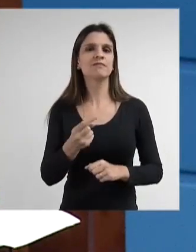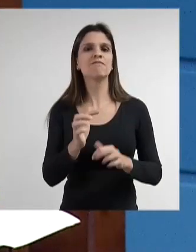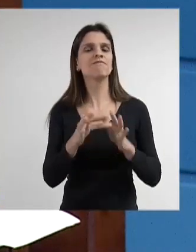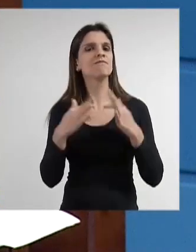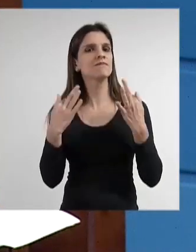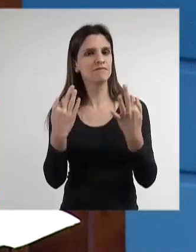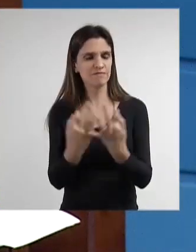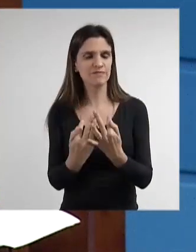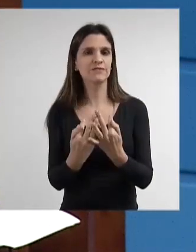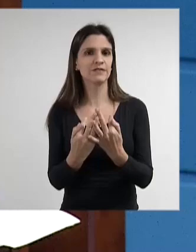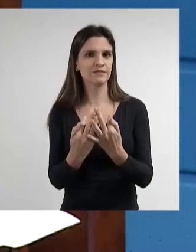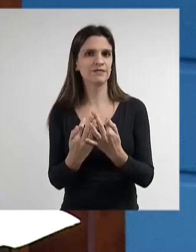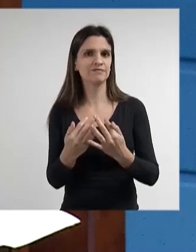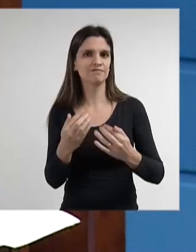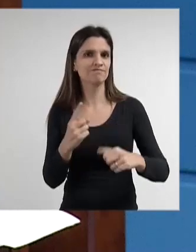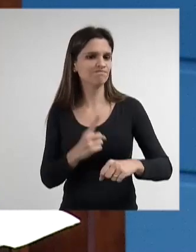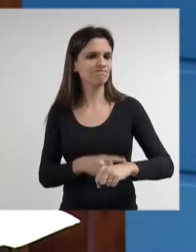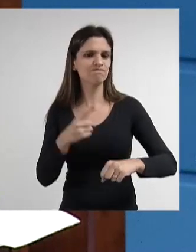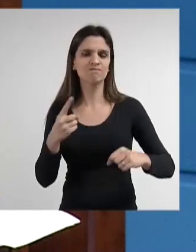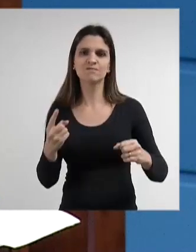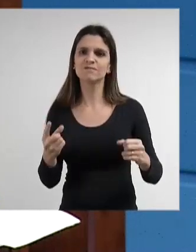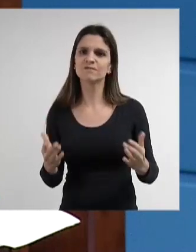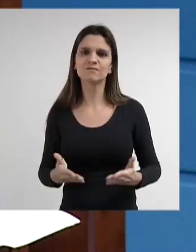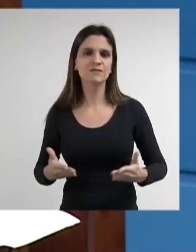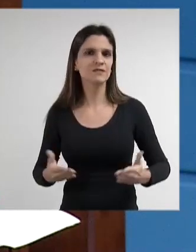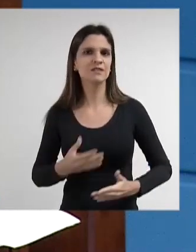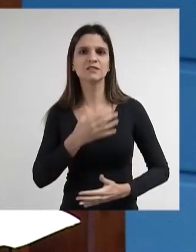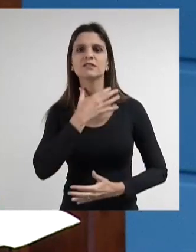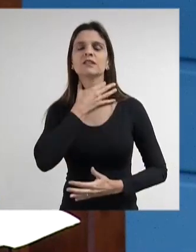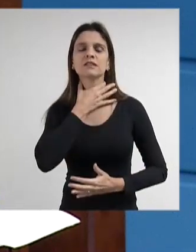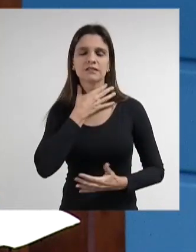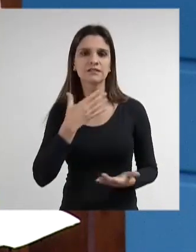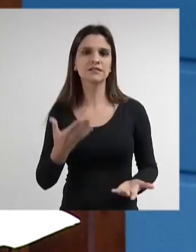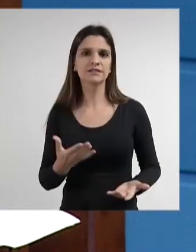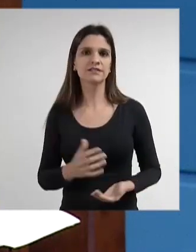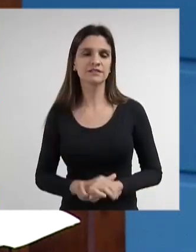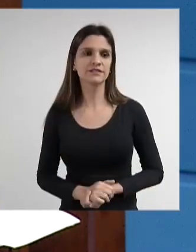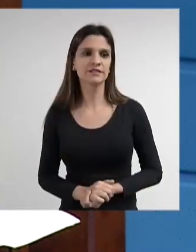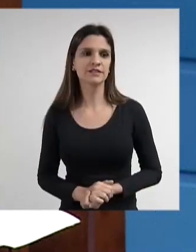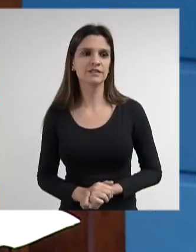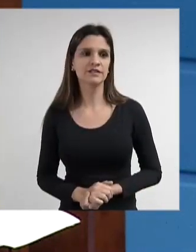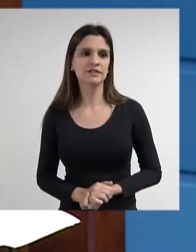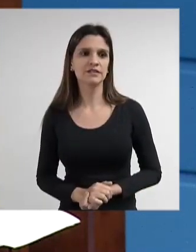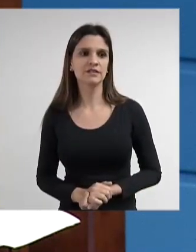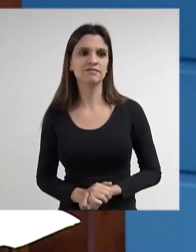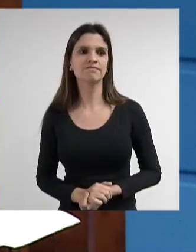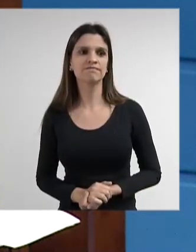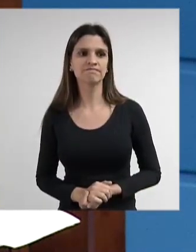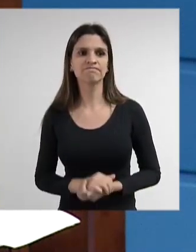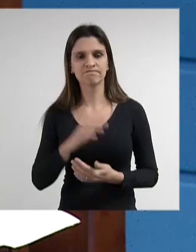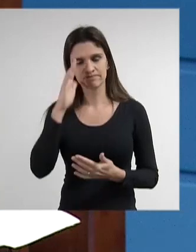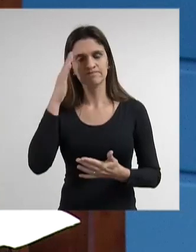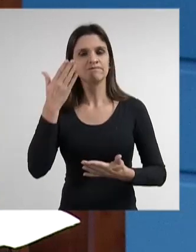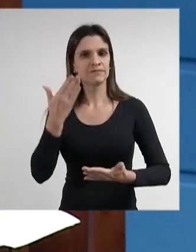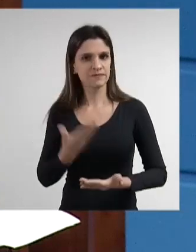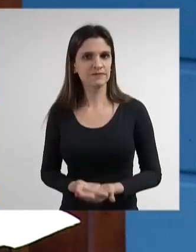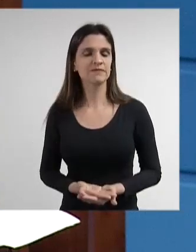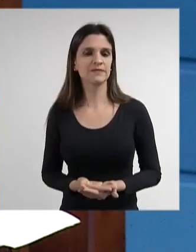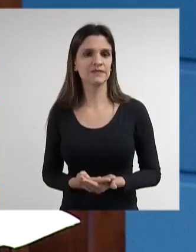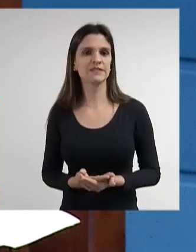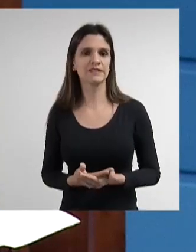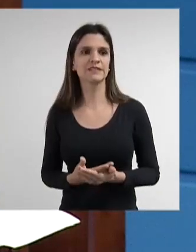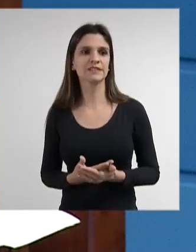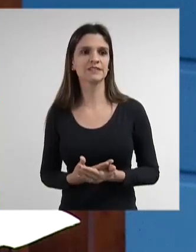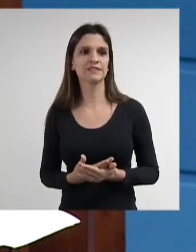numa hora tão difícil como essa que nós estamos vivendo, eu acredito que é uma situação que precisa